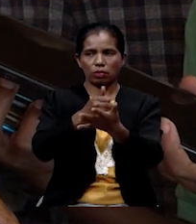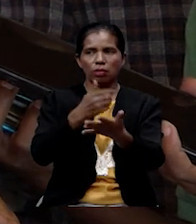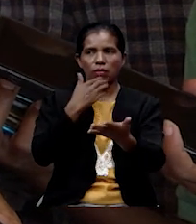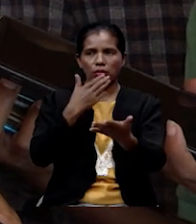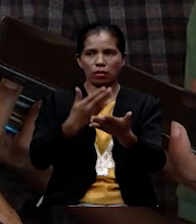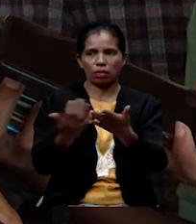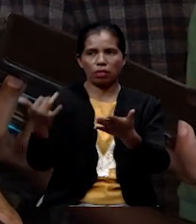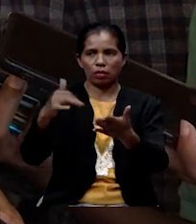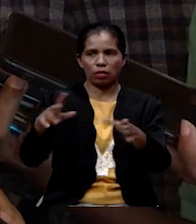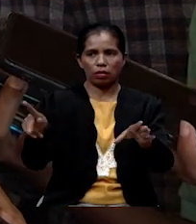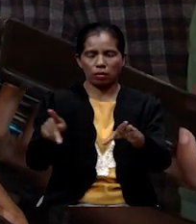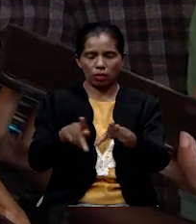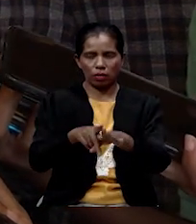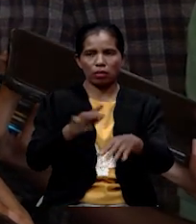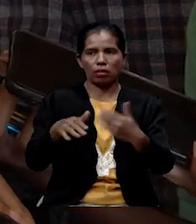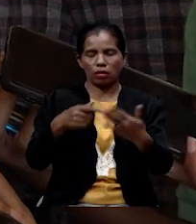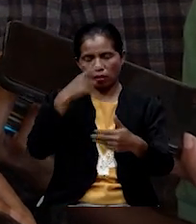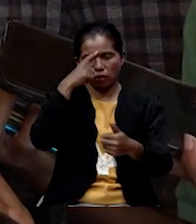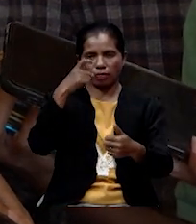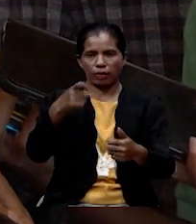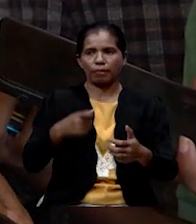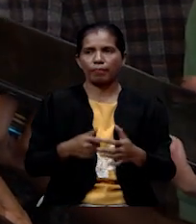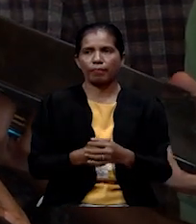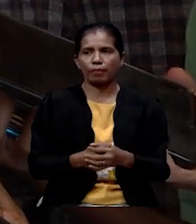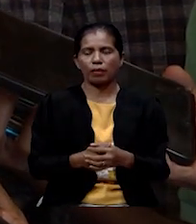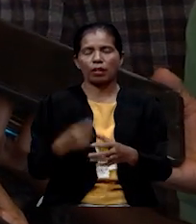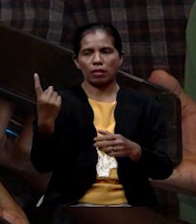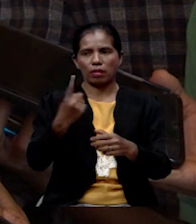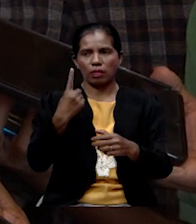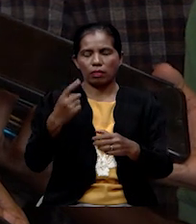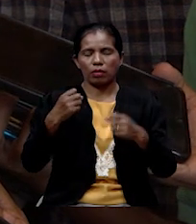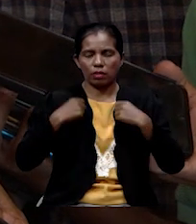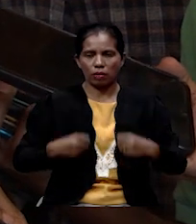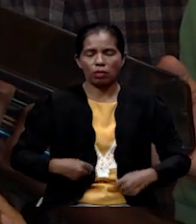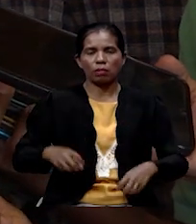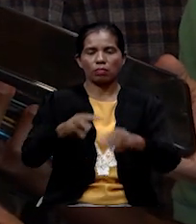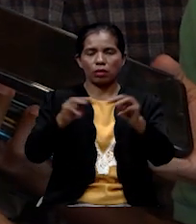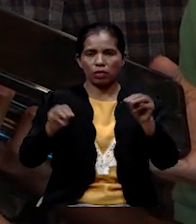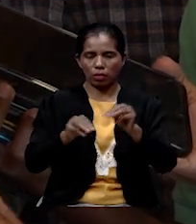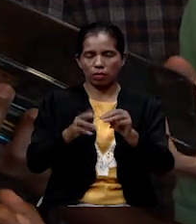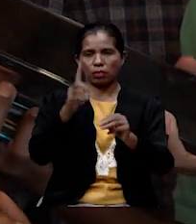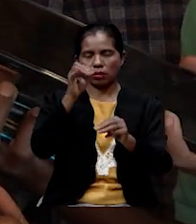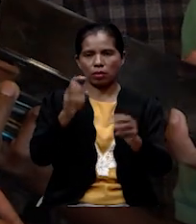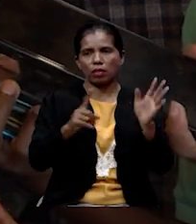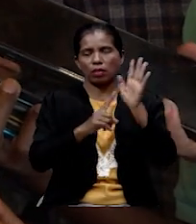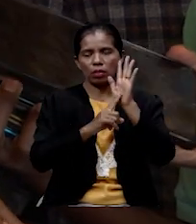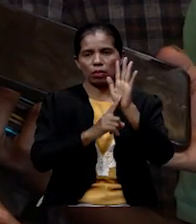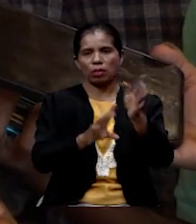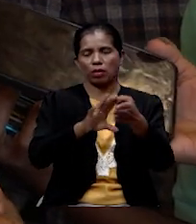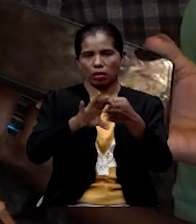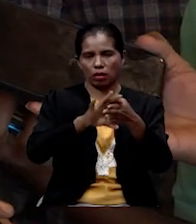ser ne presença toma tama ne na fatin sa di municipio di li sei hato submete